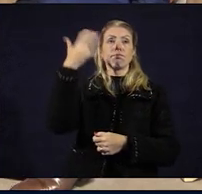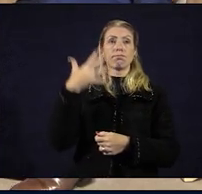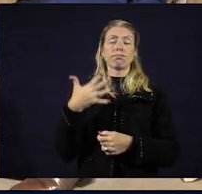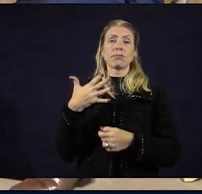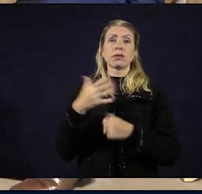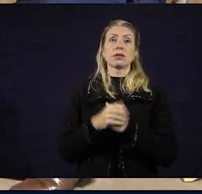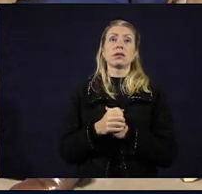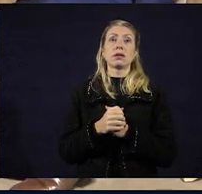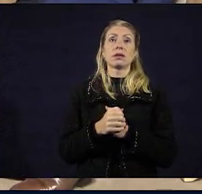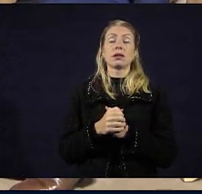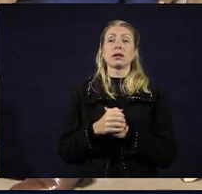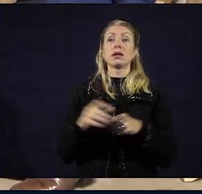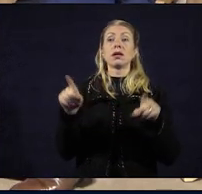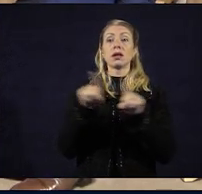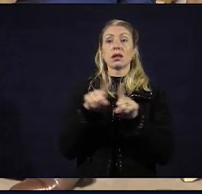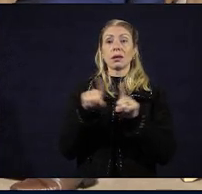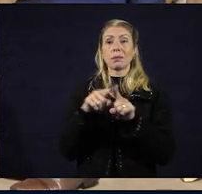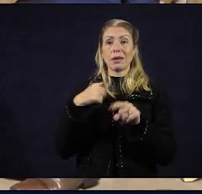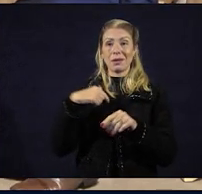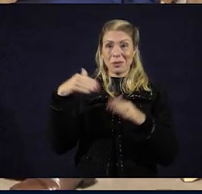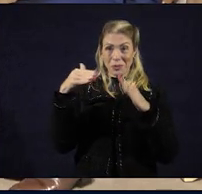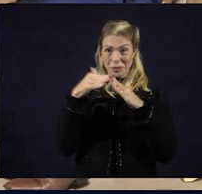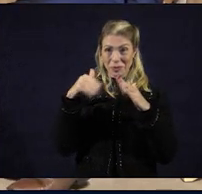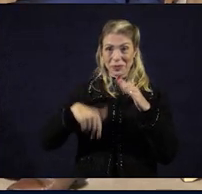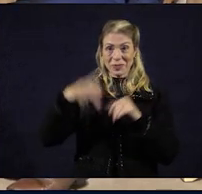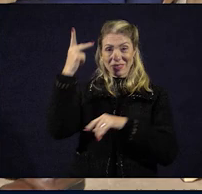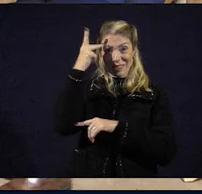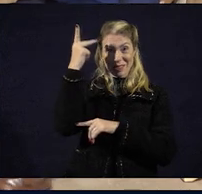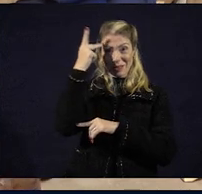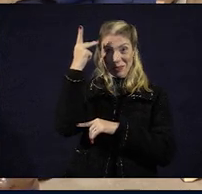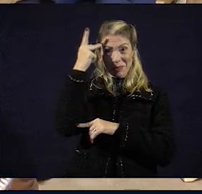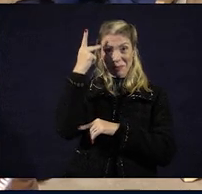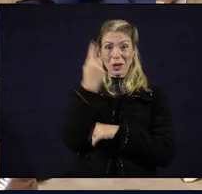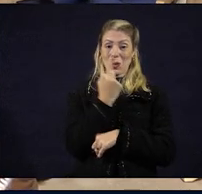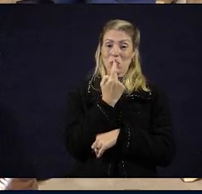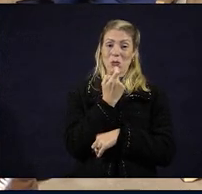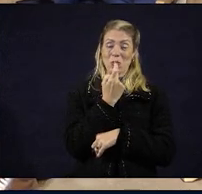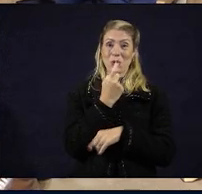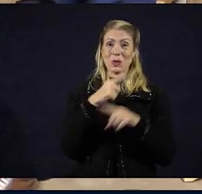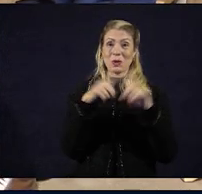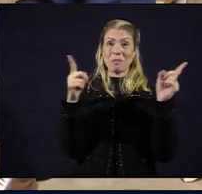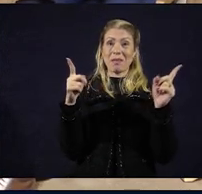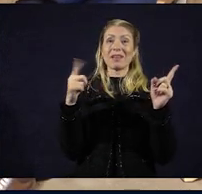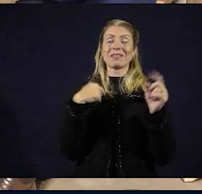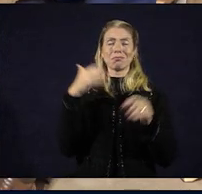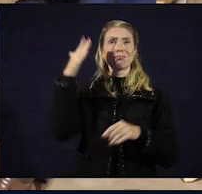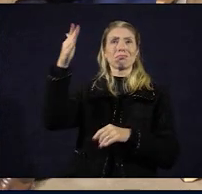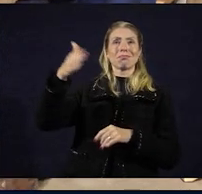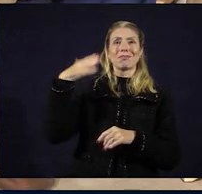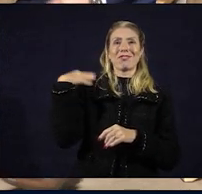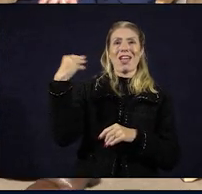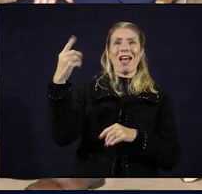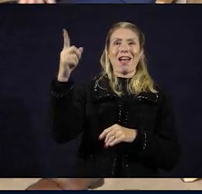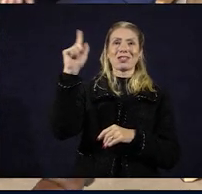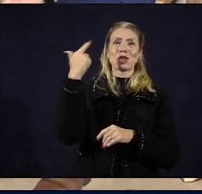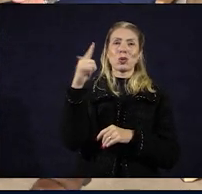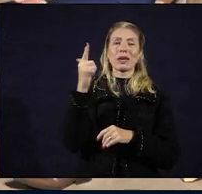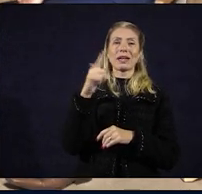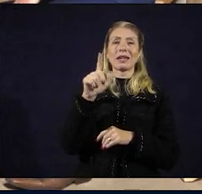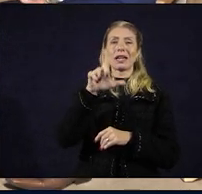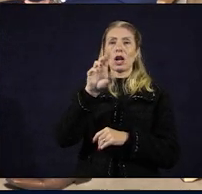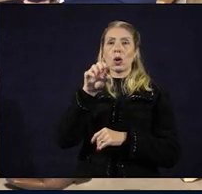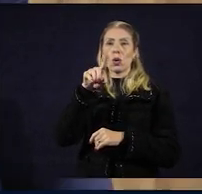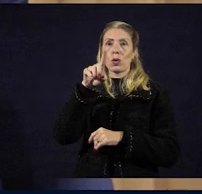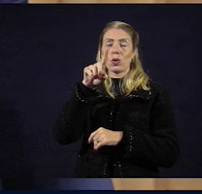por estarem aqui eu também eu sou Paulistana né o único uma boa bastante para Goiânia Londrina e o resto do